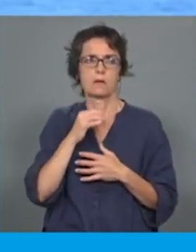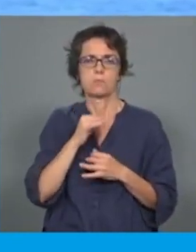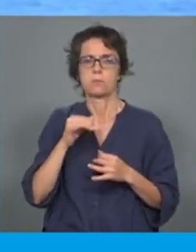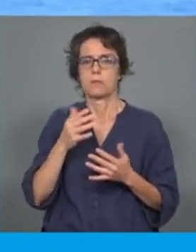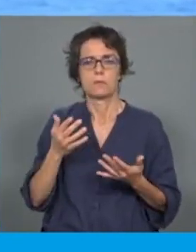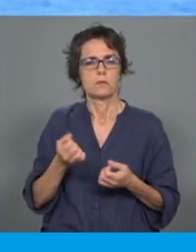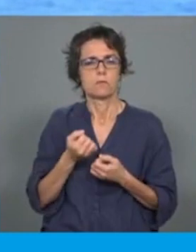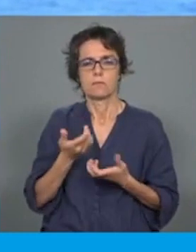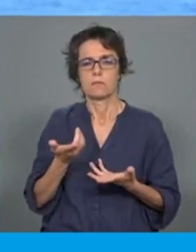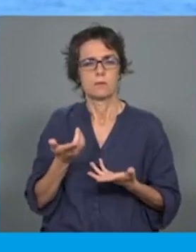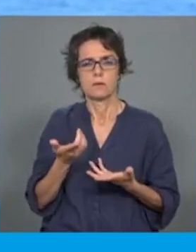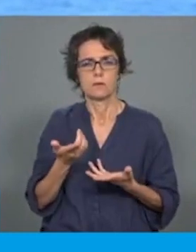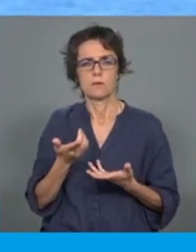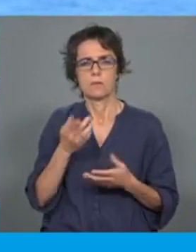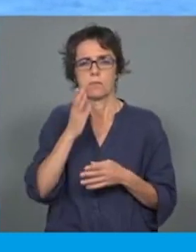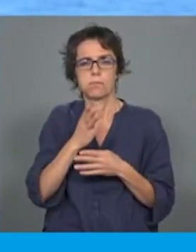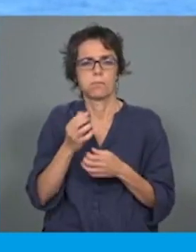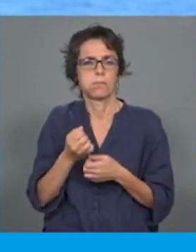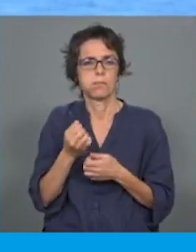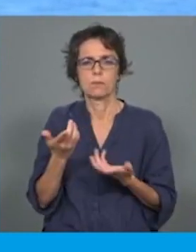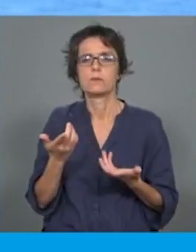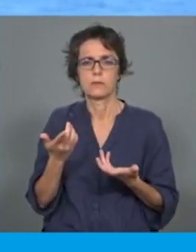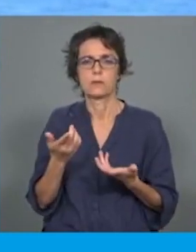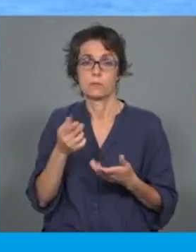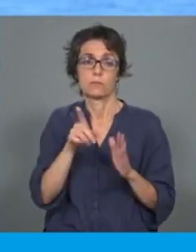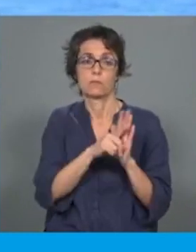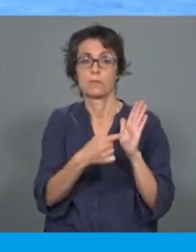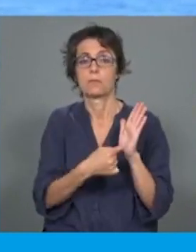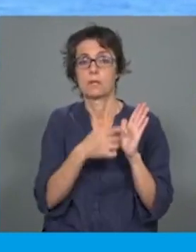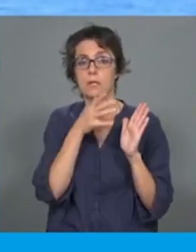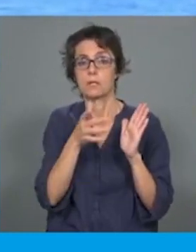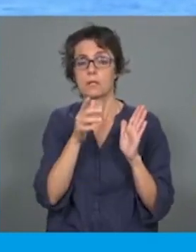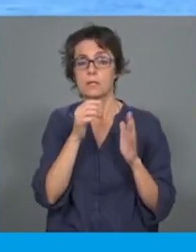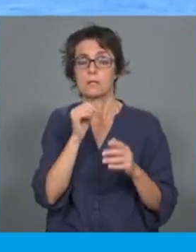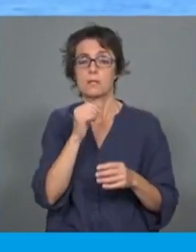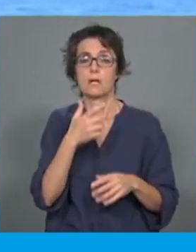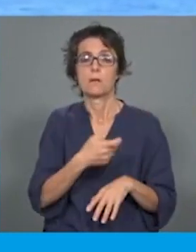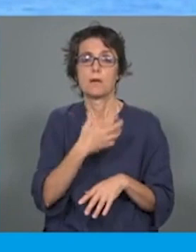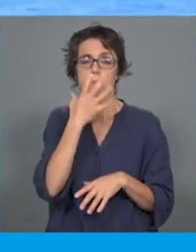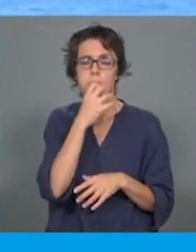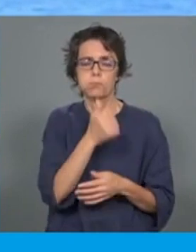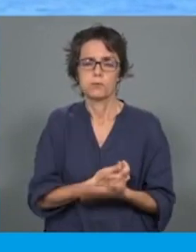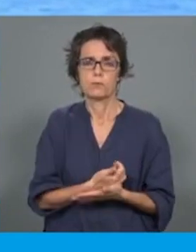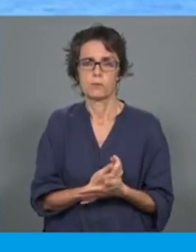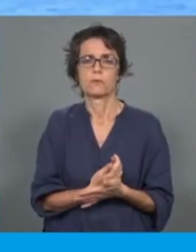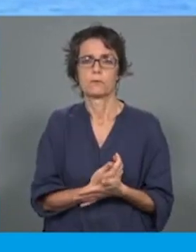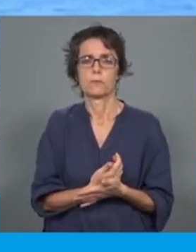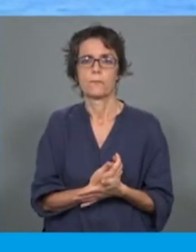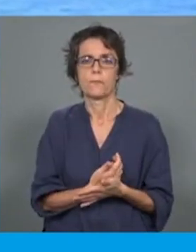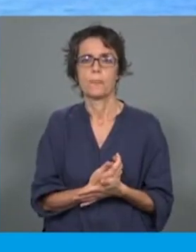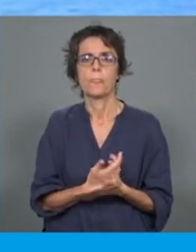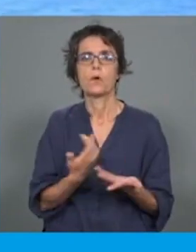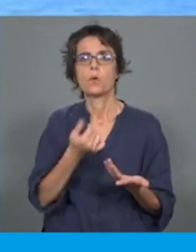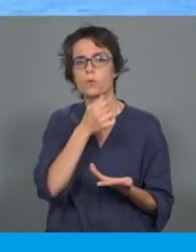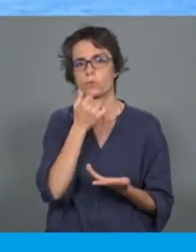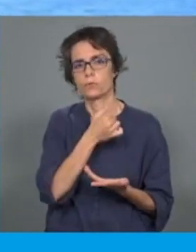difíceis ou insuportáveis, como diz a lei da eutanásia, dores insuportáveis ou sofrimento